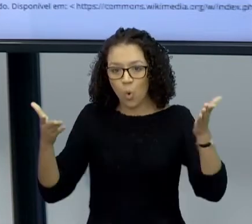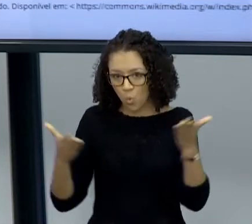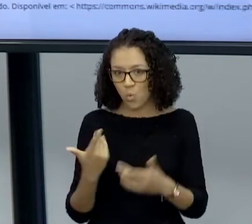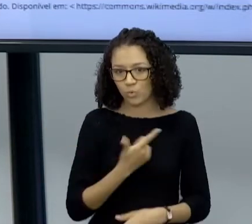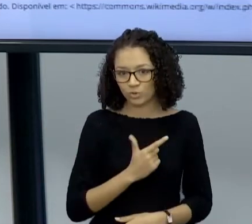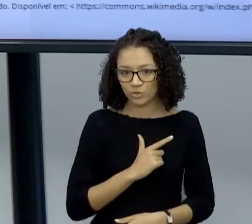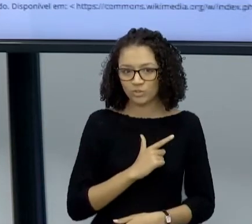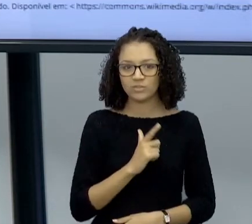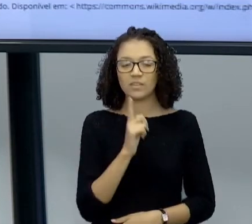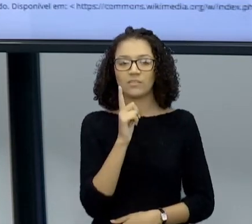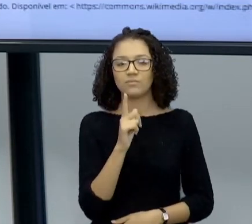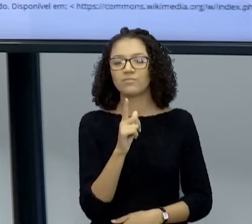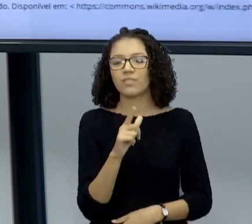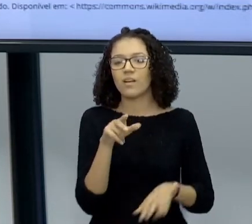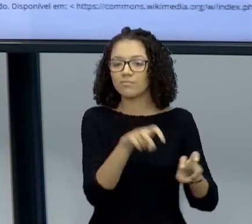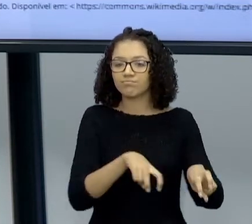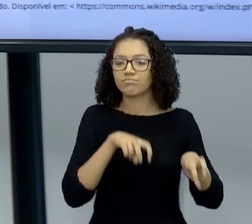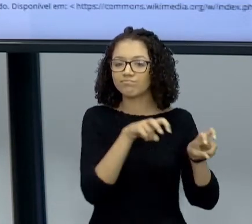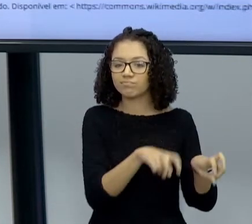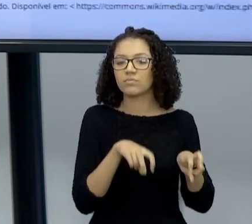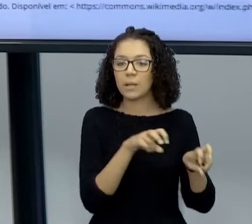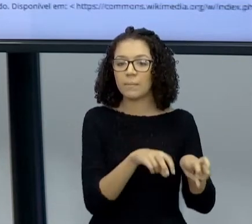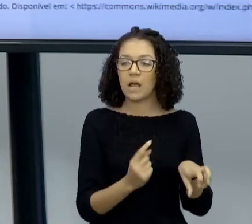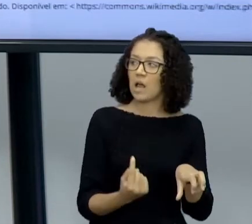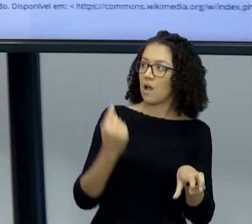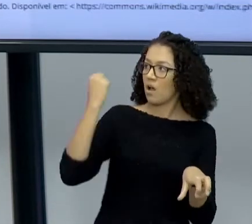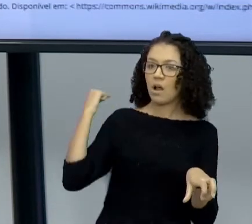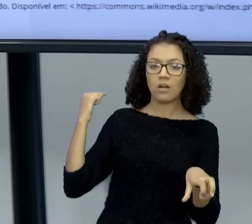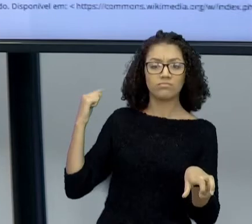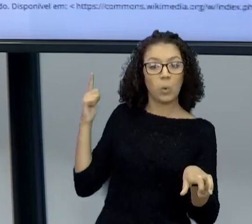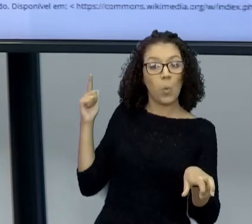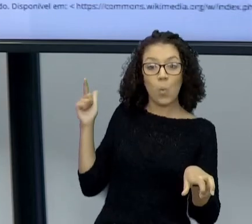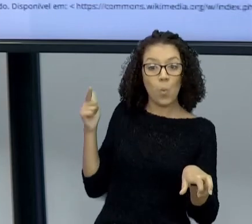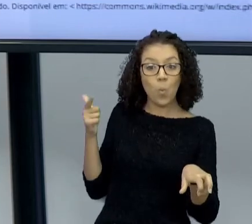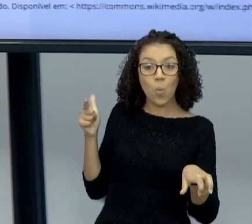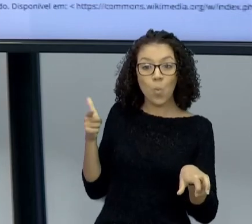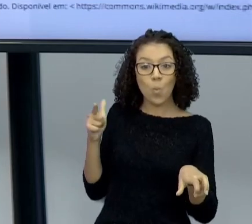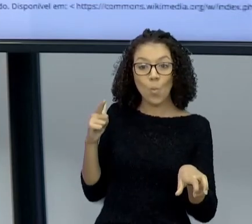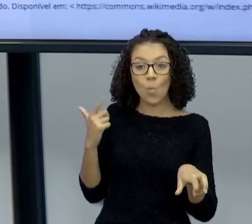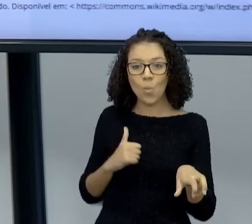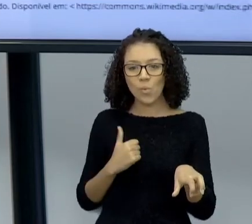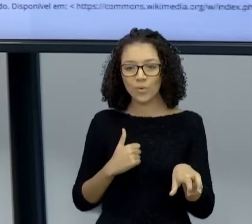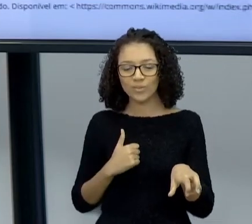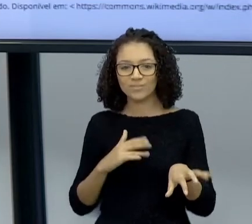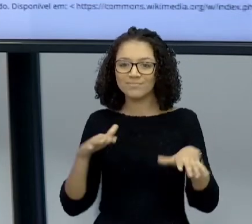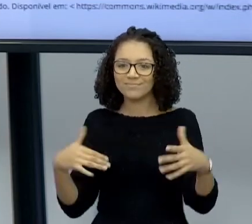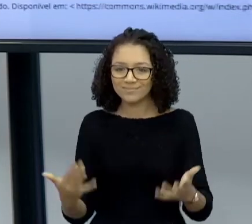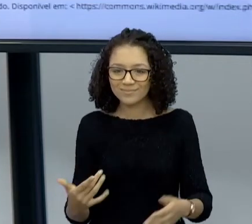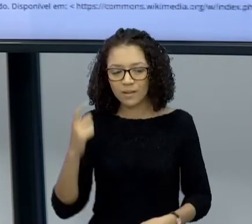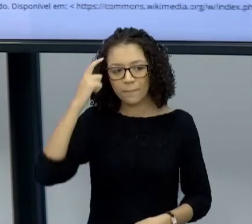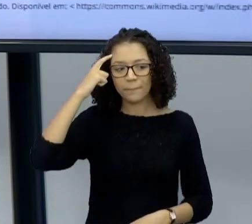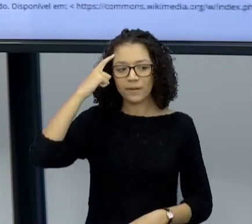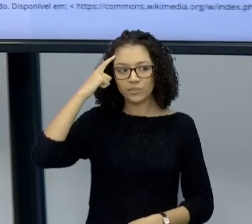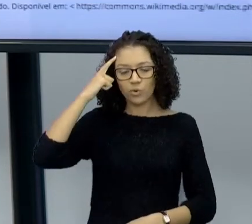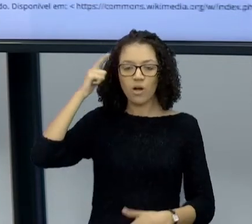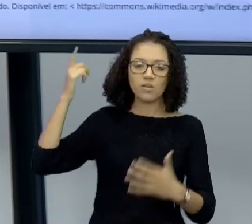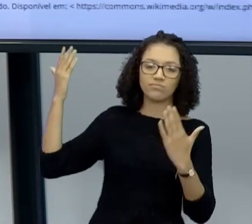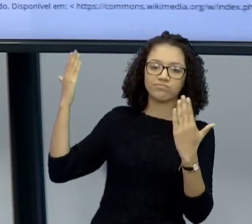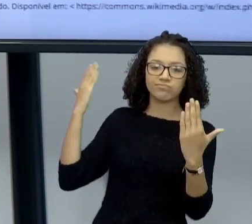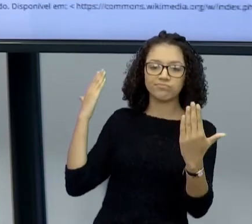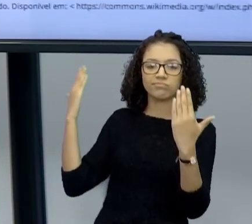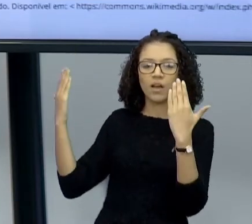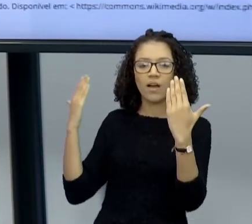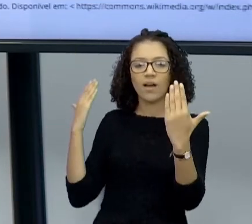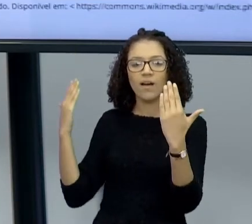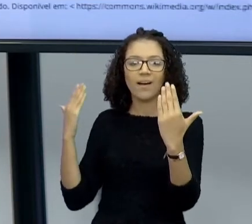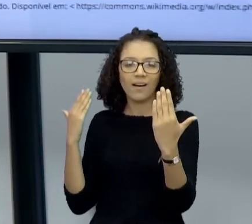exemplo, na agropecuária, não se tinha na época de Malthus. Então, claramente, ele pensou nessa relação do aumento populacional